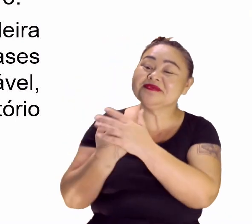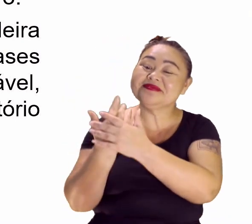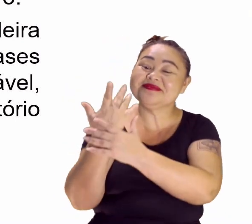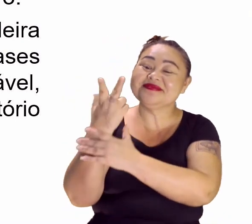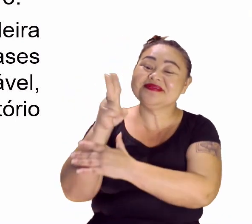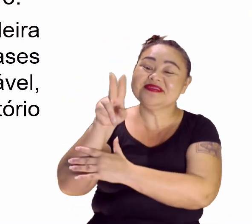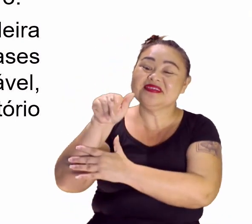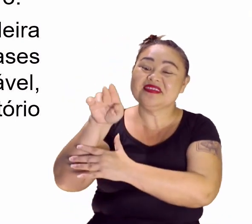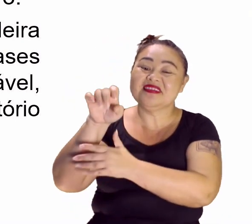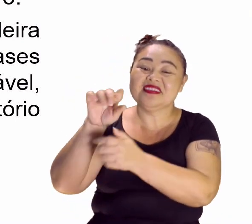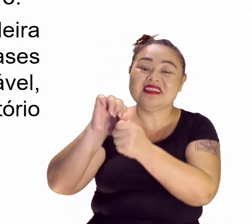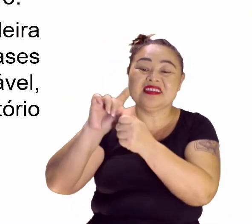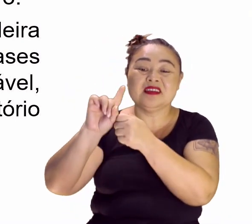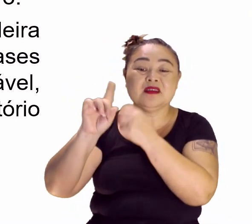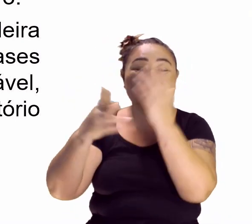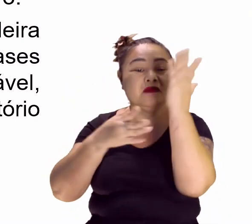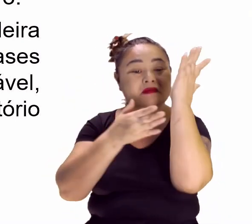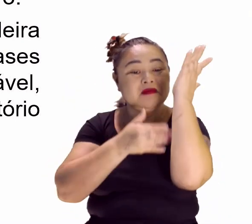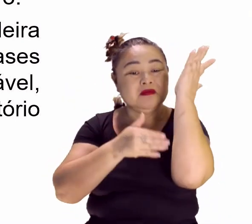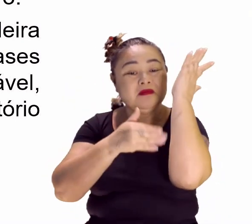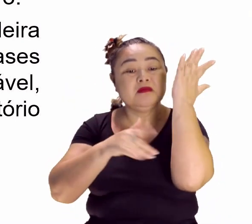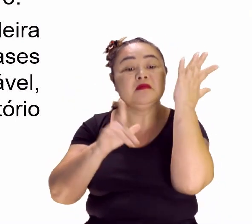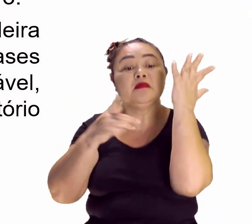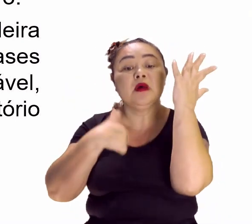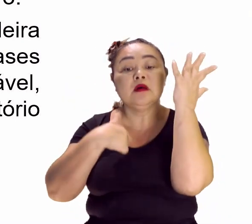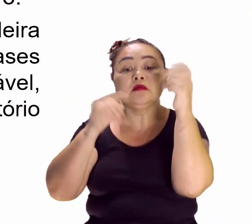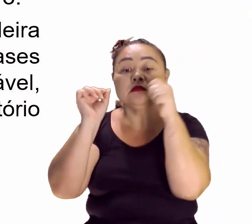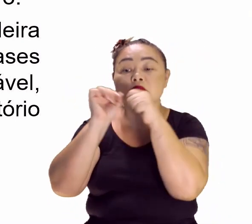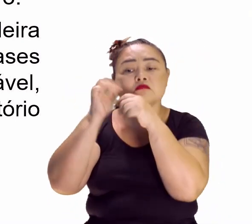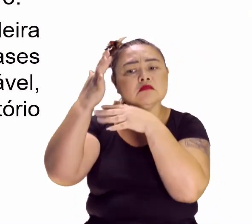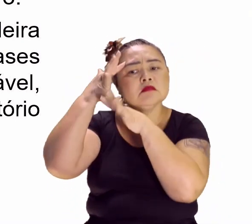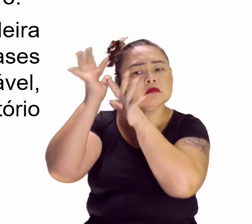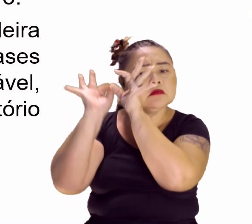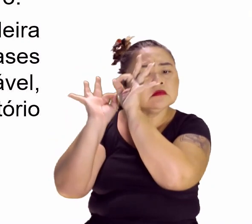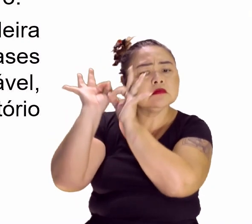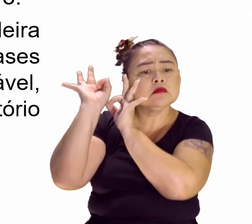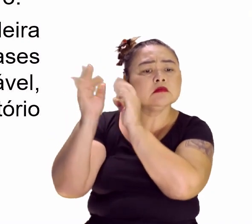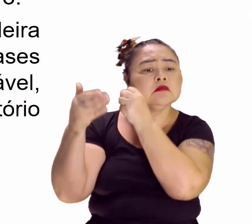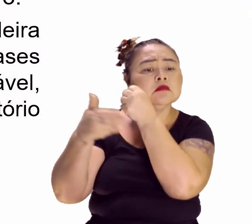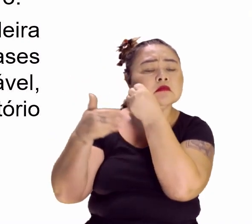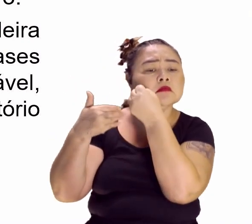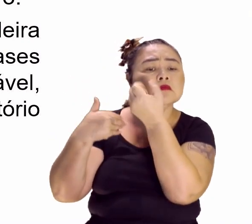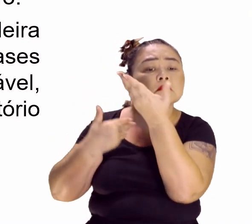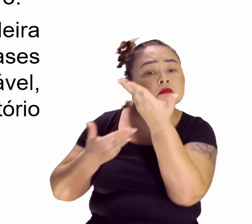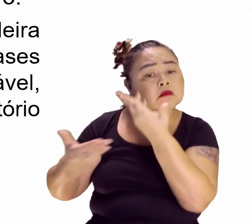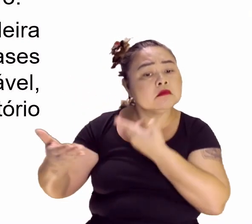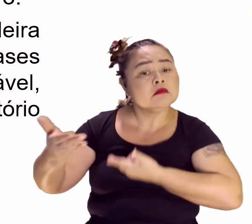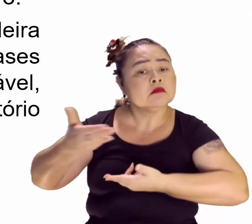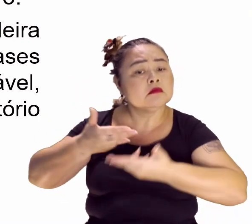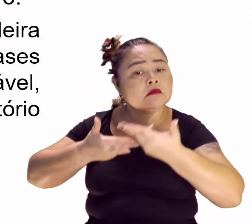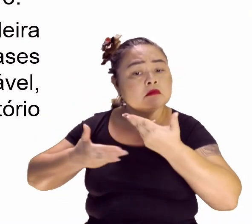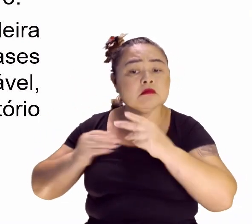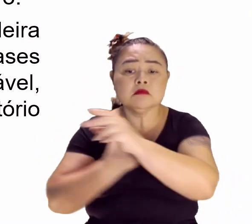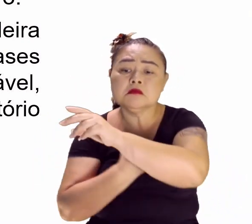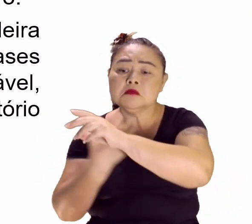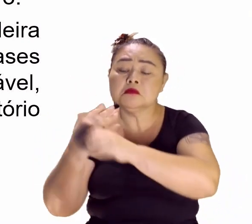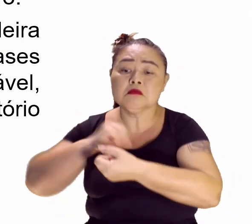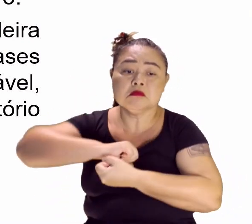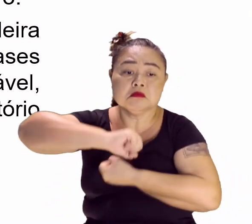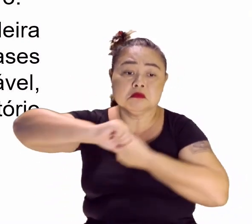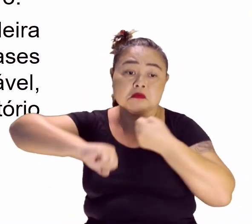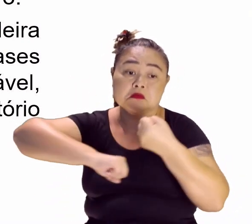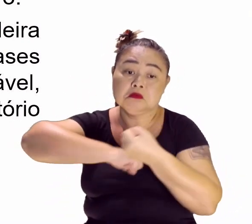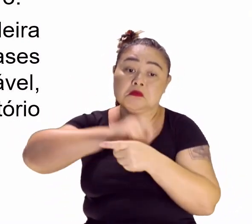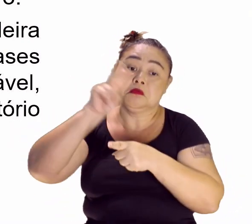vegetal, a exploração da madeira de lei é realizada de forma racional, em bases comerciais e de modo ambientalmente